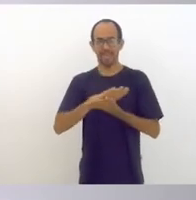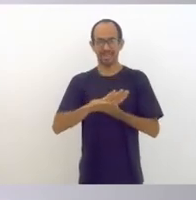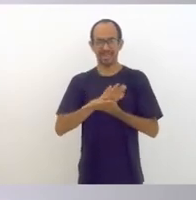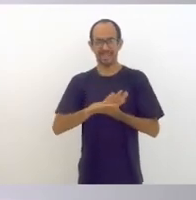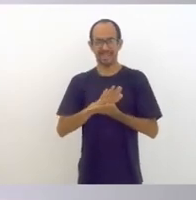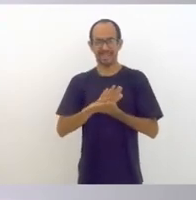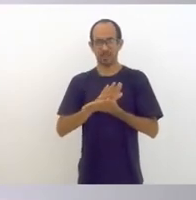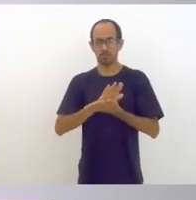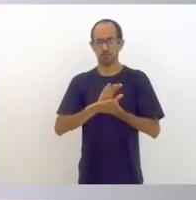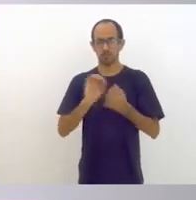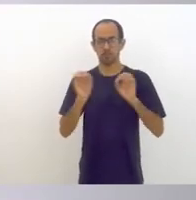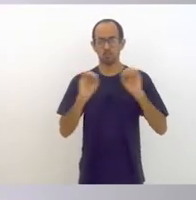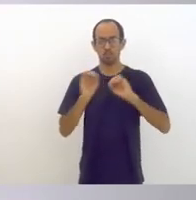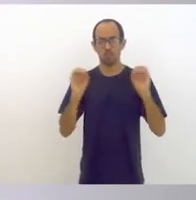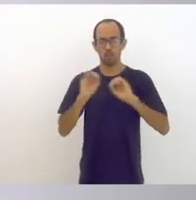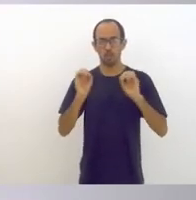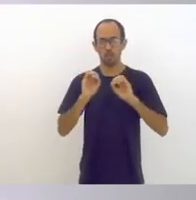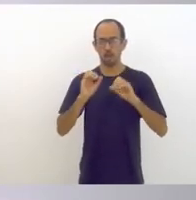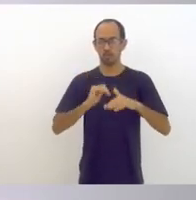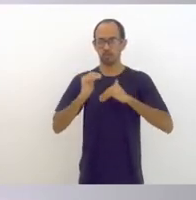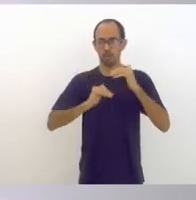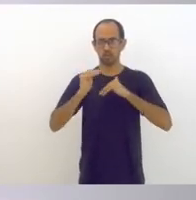concessão, nenhuma evolução